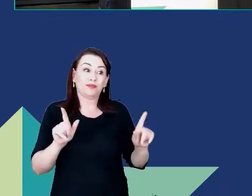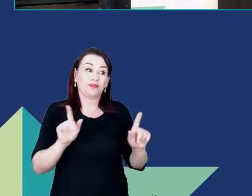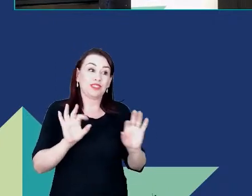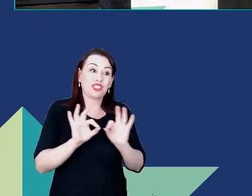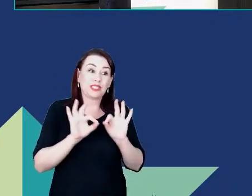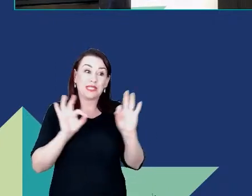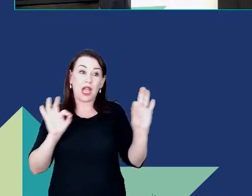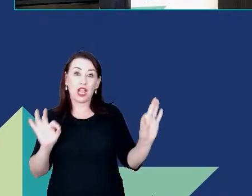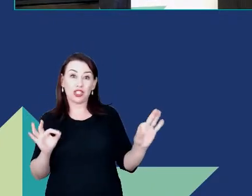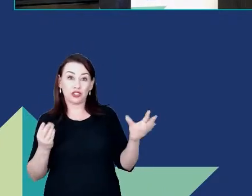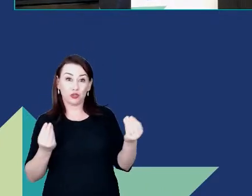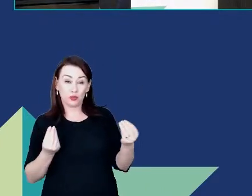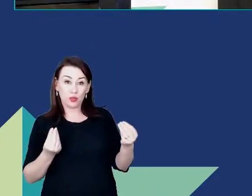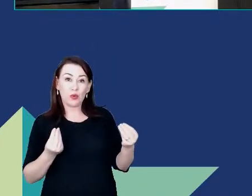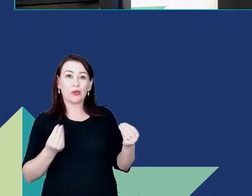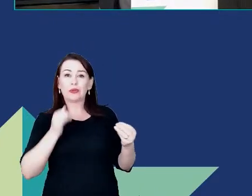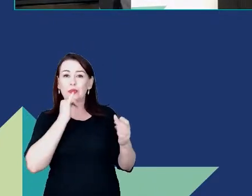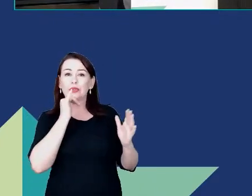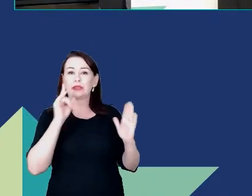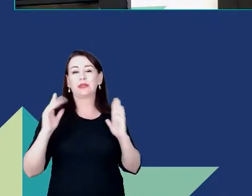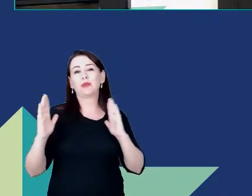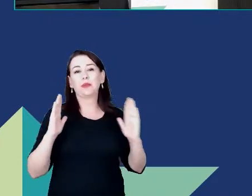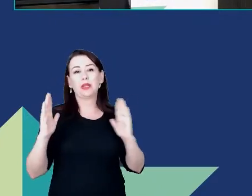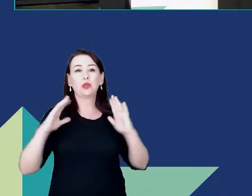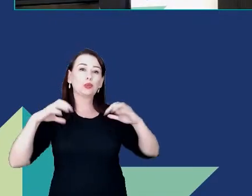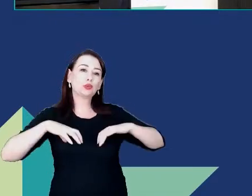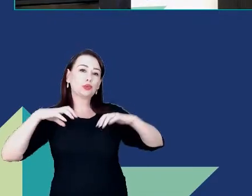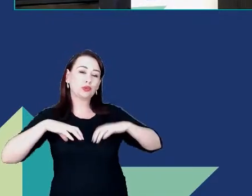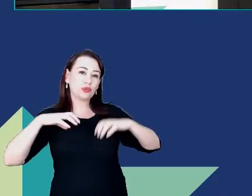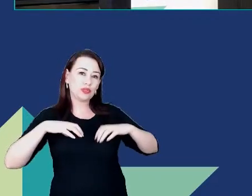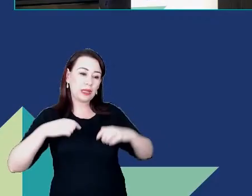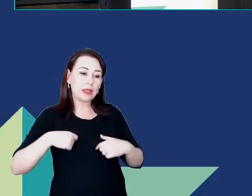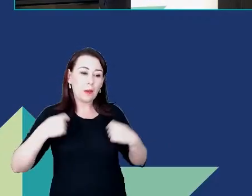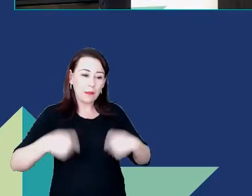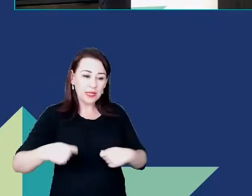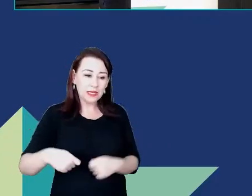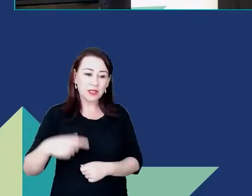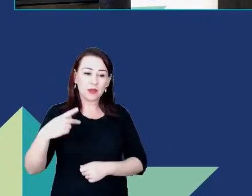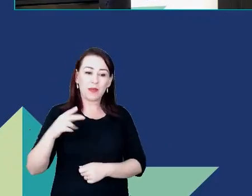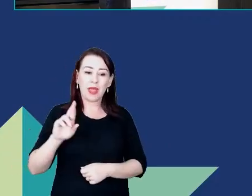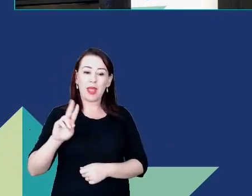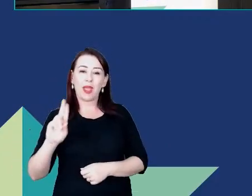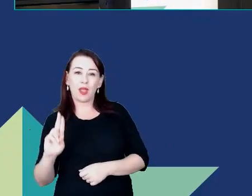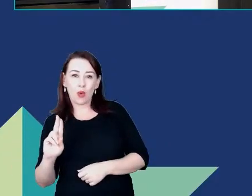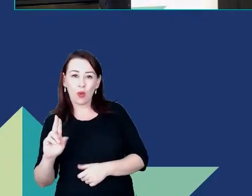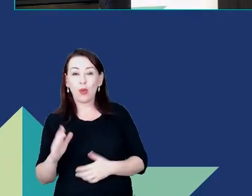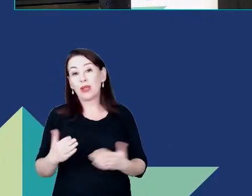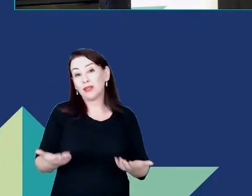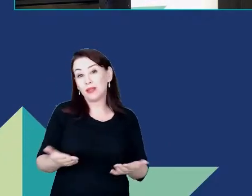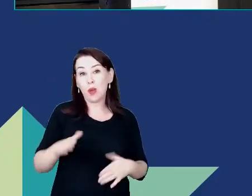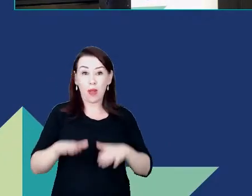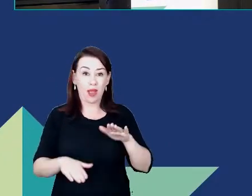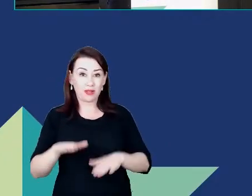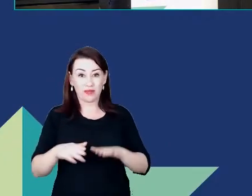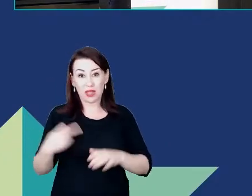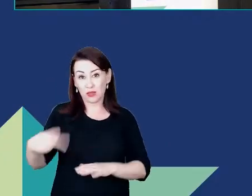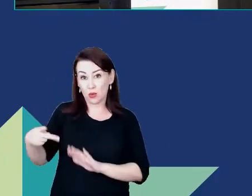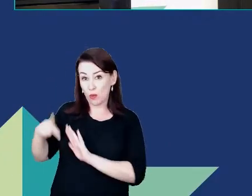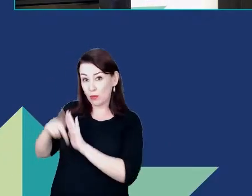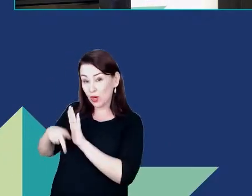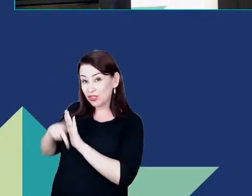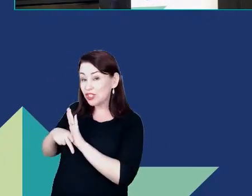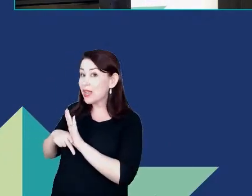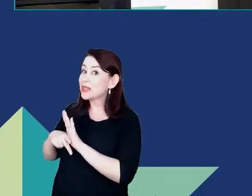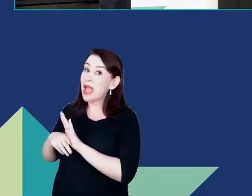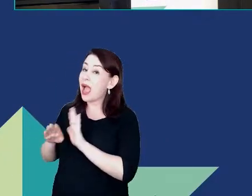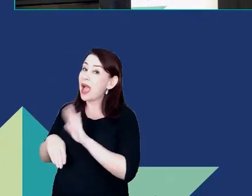compactação, período chuvoso, né, em alguns casos, você vai precisar de uma PRU, e, às vezes, né, dependendo do projeto, você pode não necessariamente ter essas